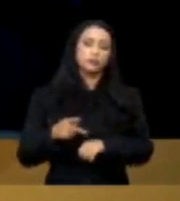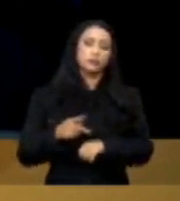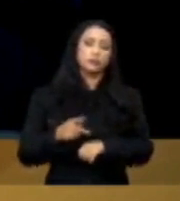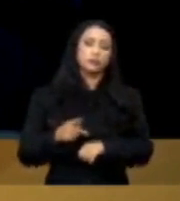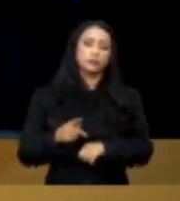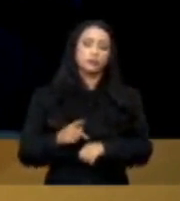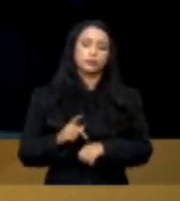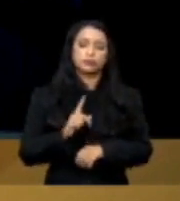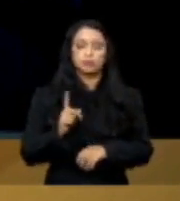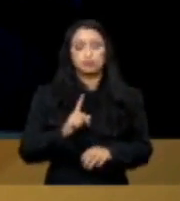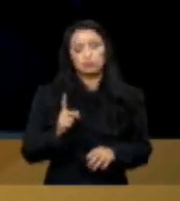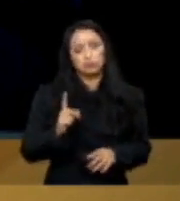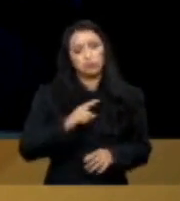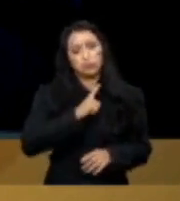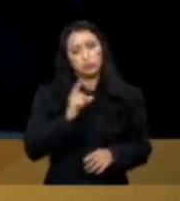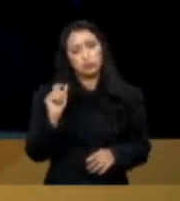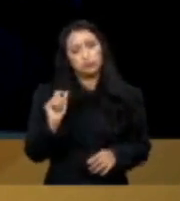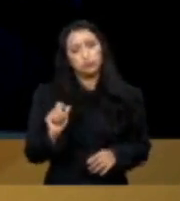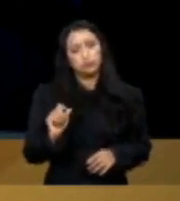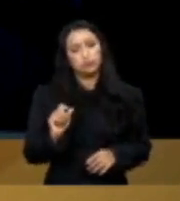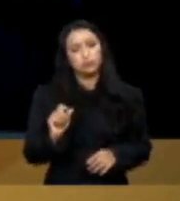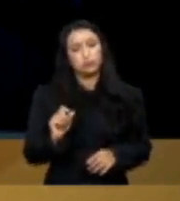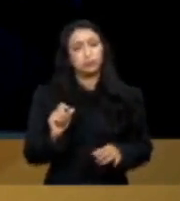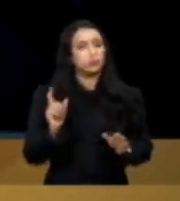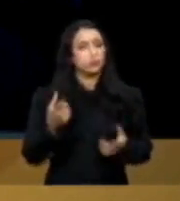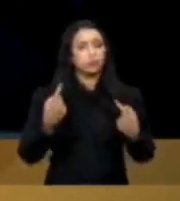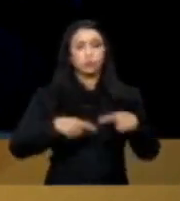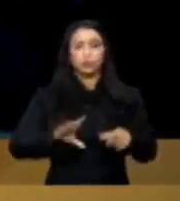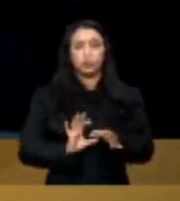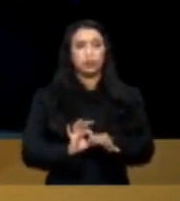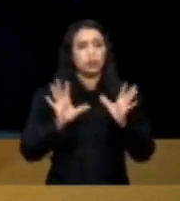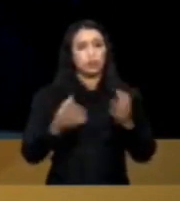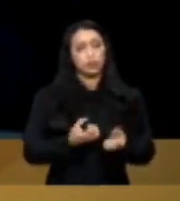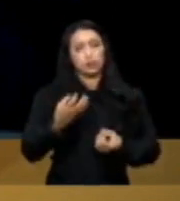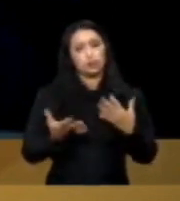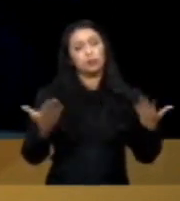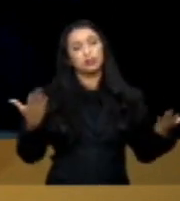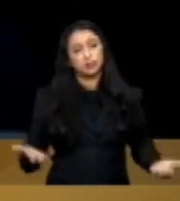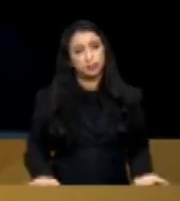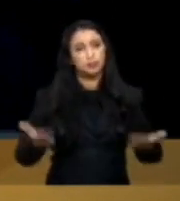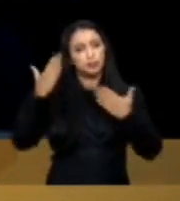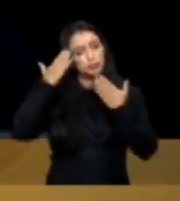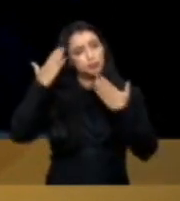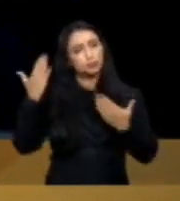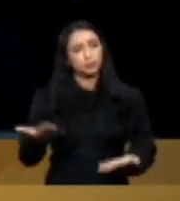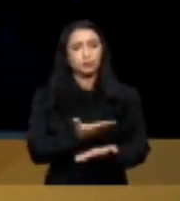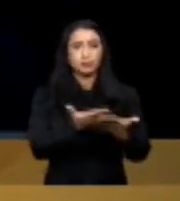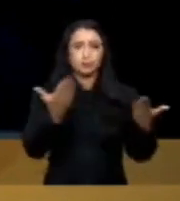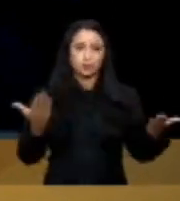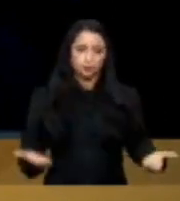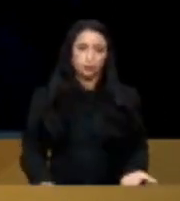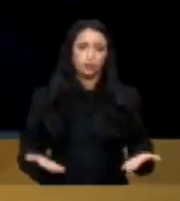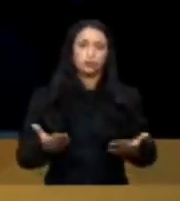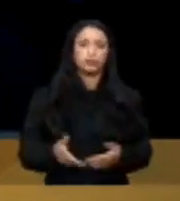constituindo indevida interferência estatal ou cerceamento da liberdade de expressão. Com essas palavras, agradeço a vossas